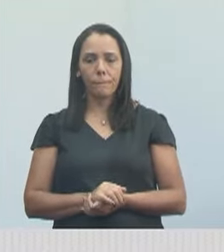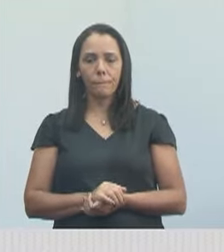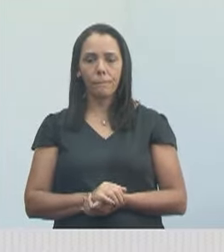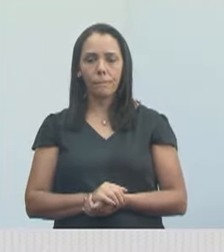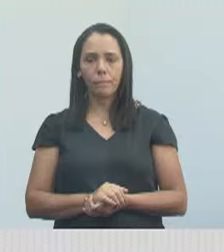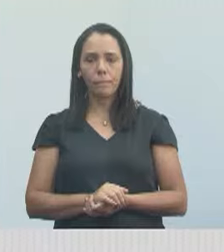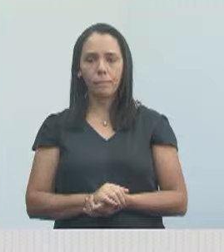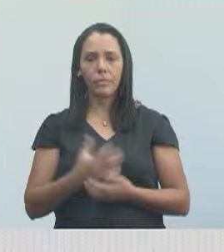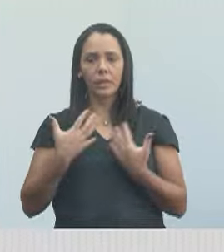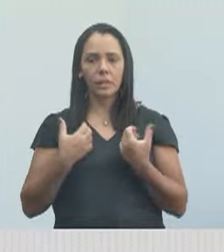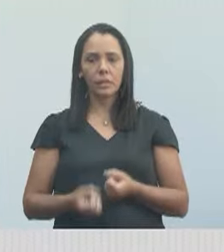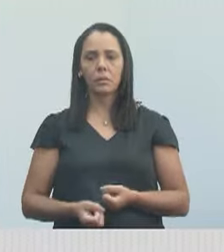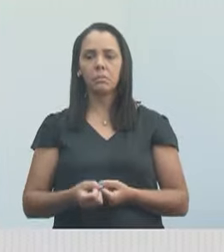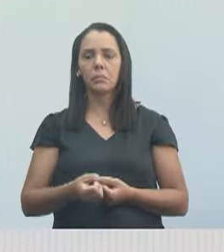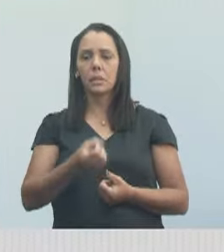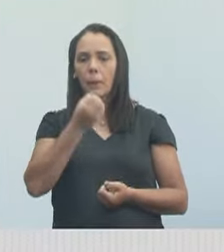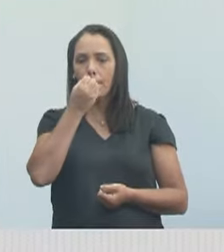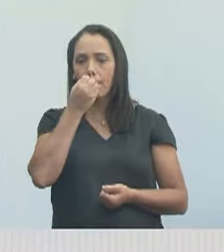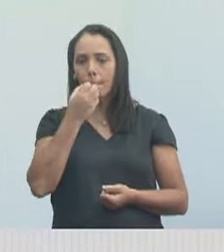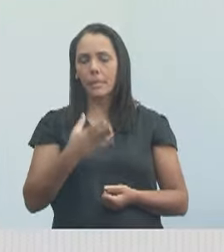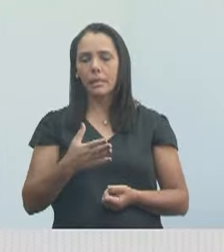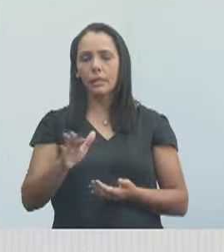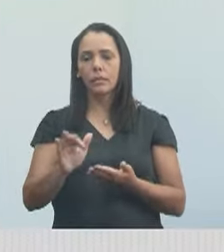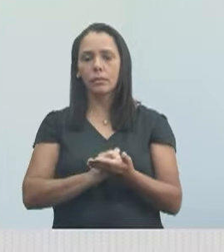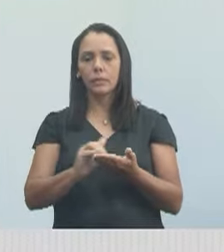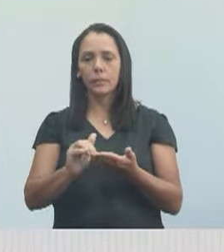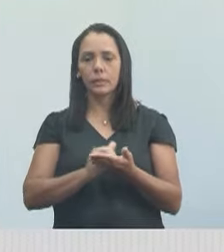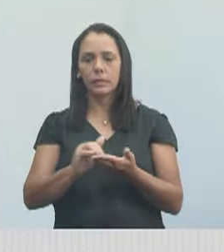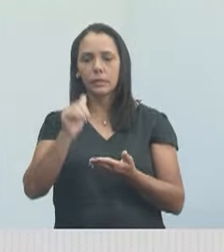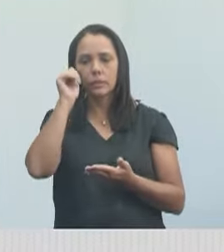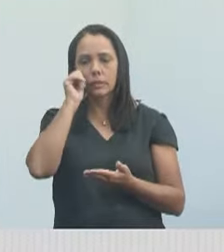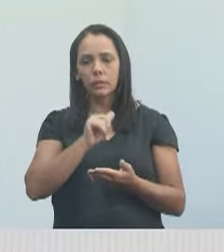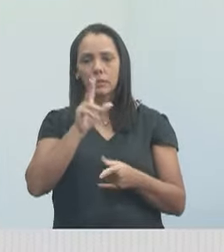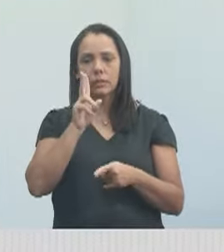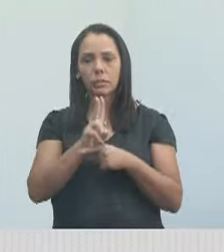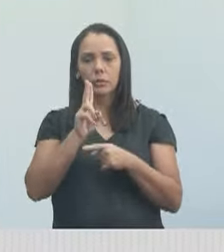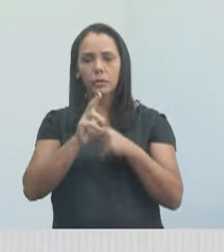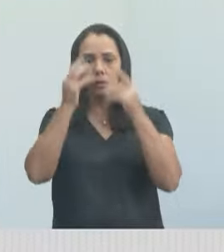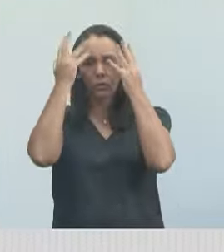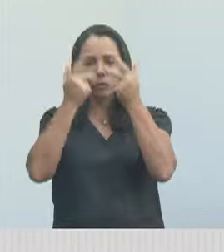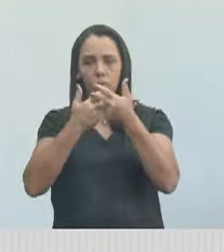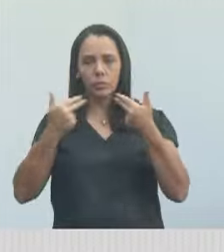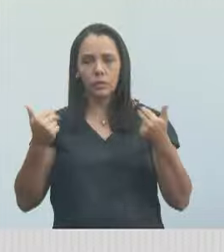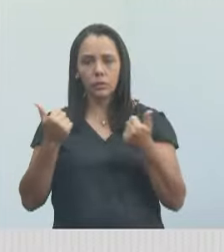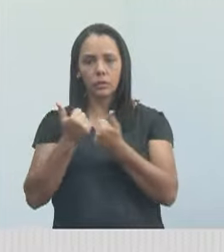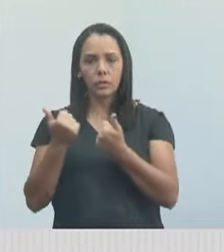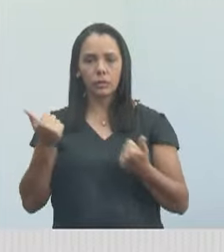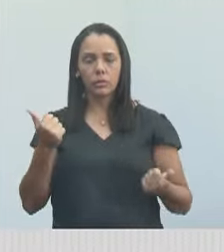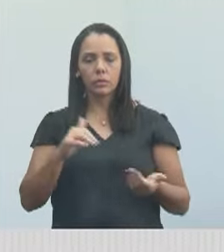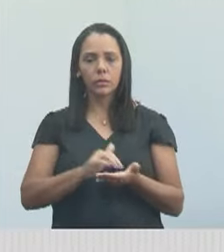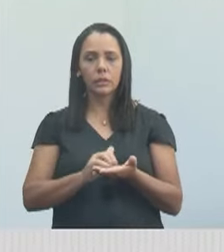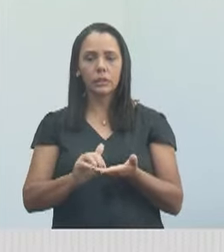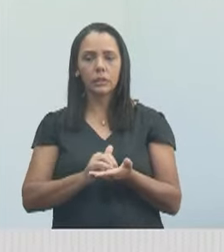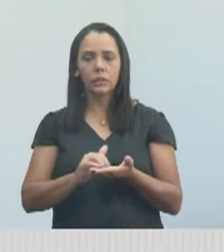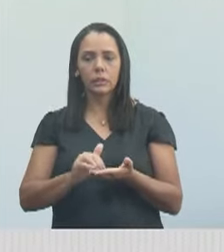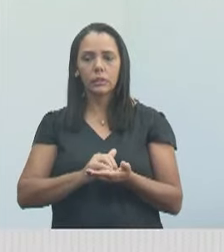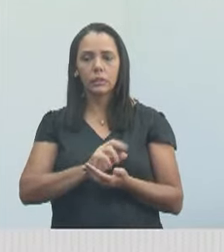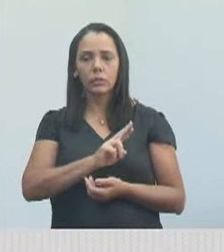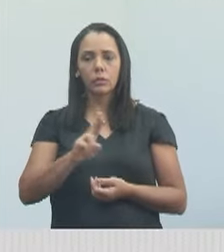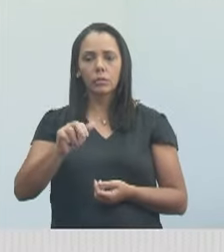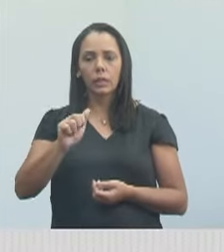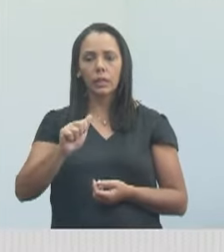Muito bem recebida pela secretária da Proteção Animal de lá, subsecretária, tá?